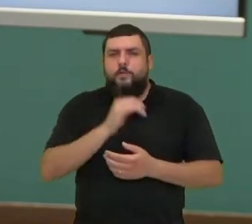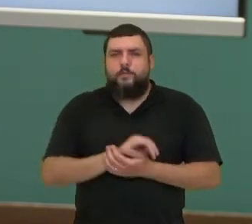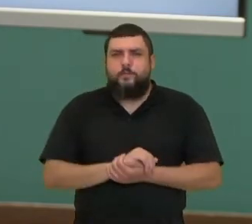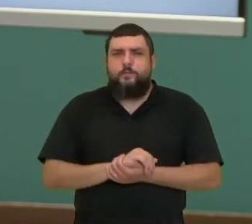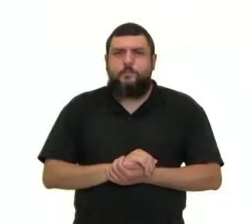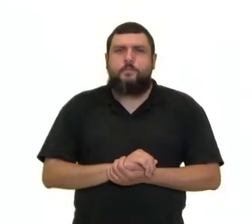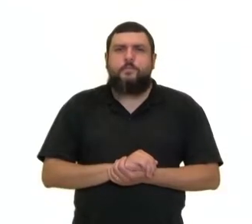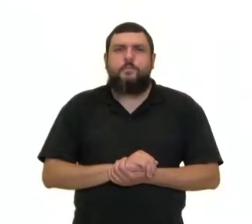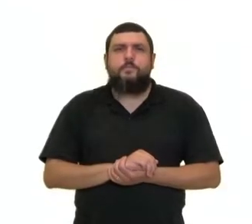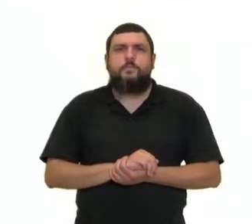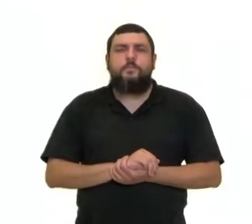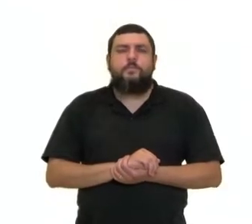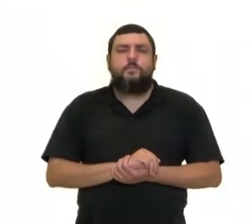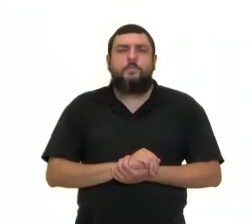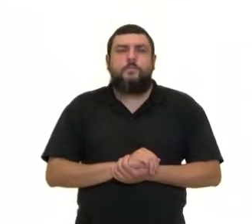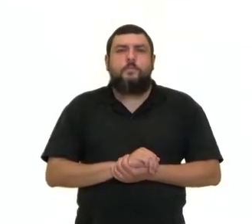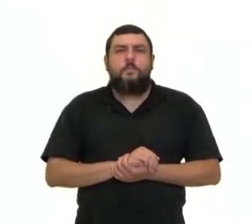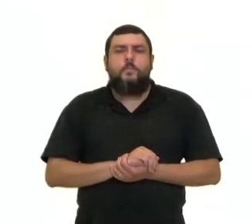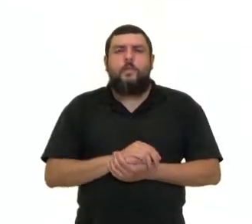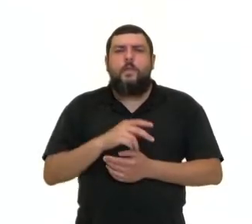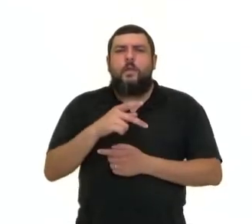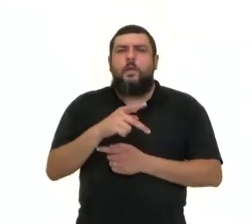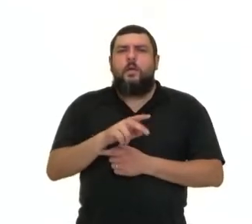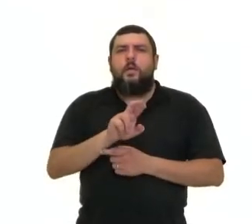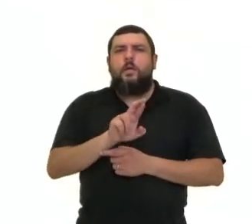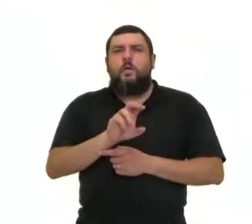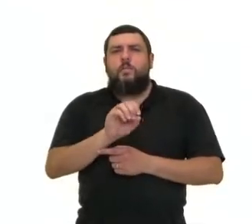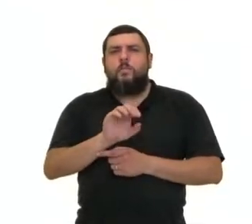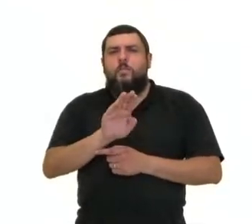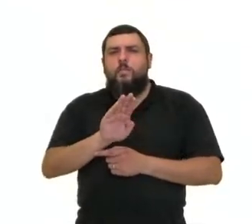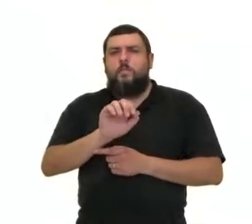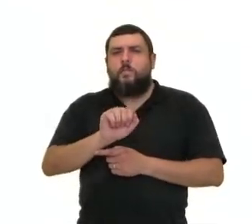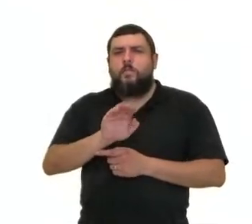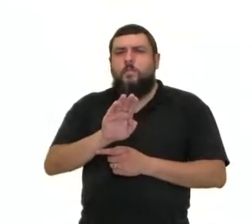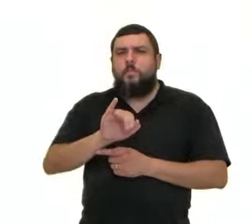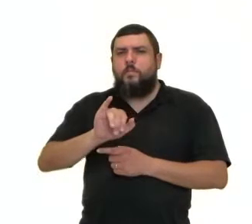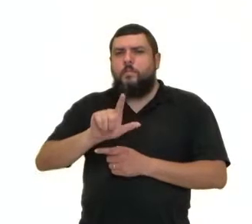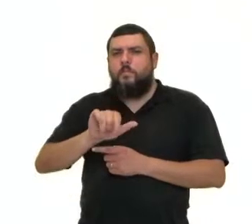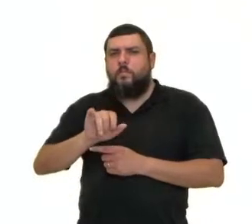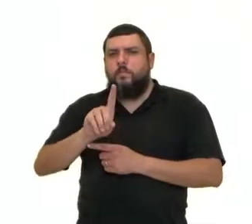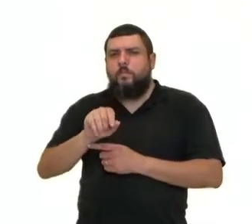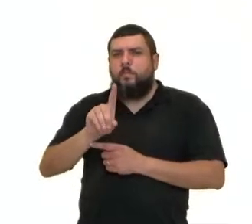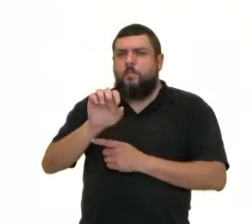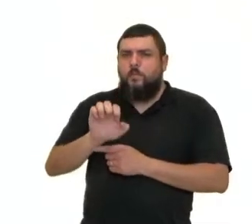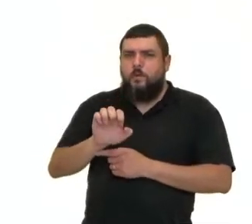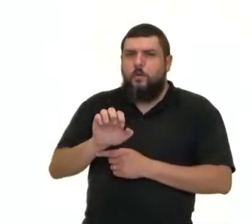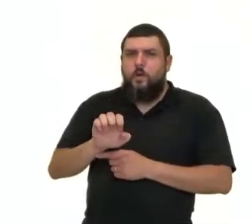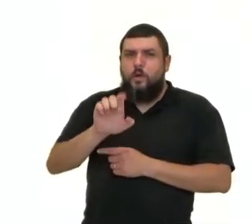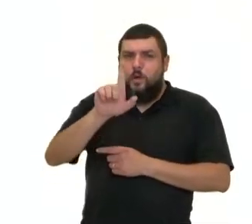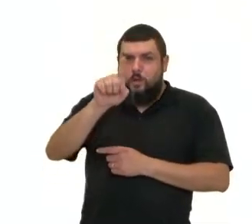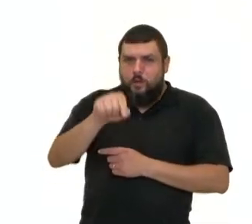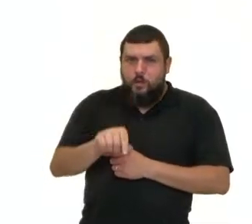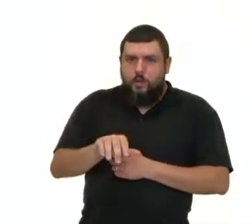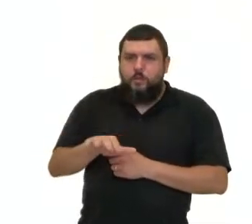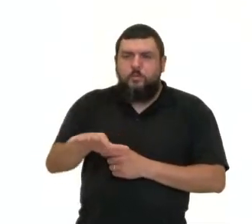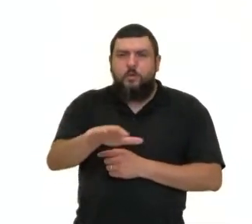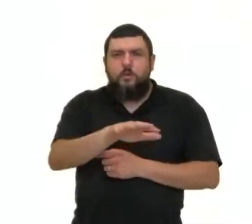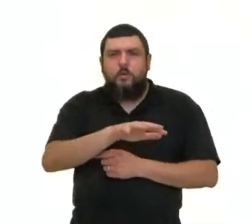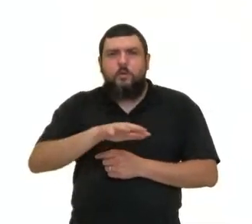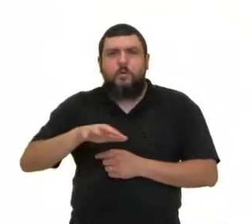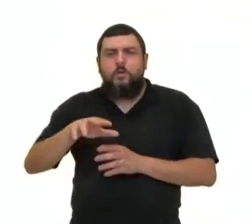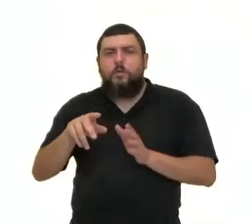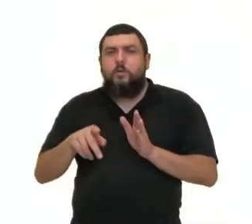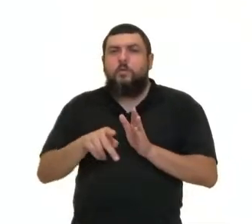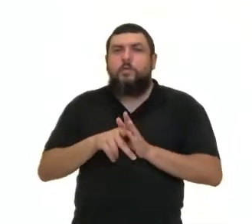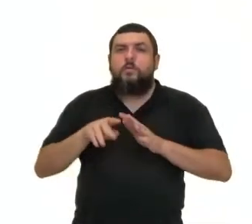então. Probabilidade é um estudo, é uma área da matemática que estuda os